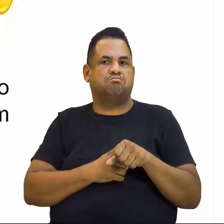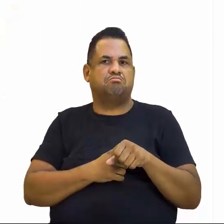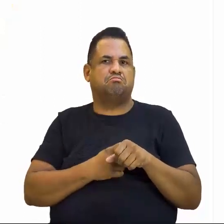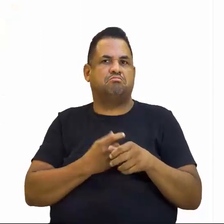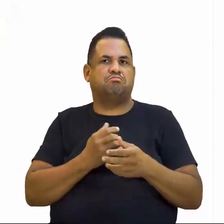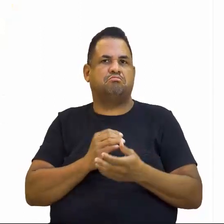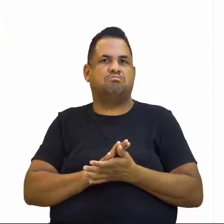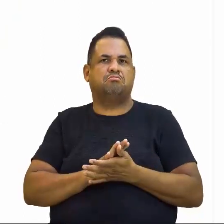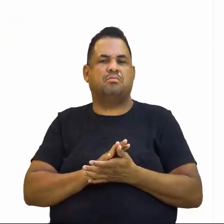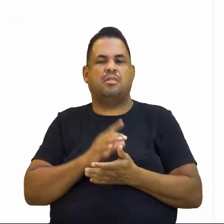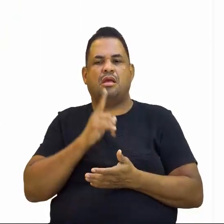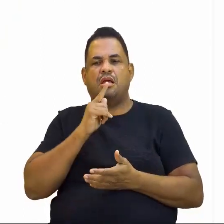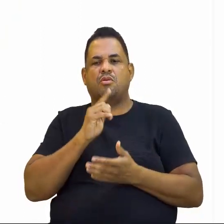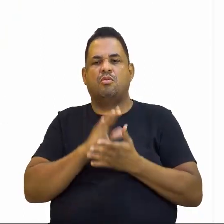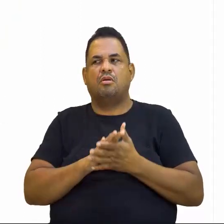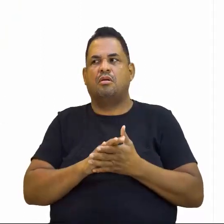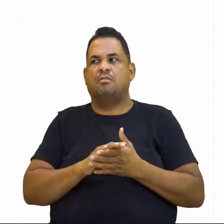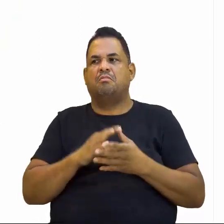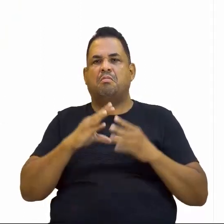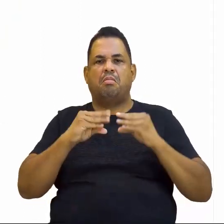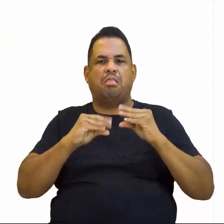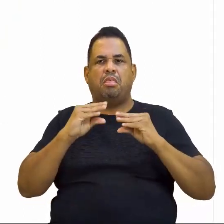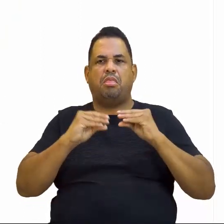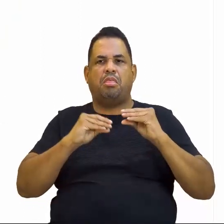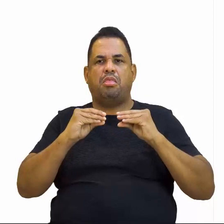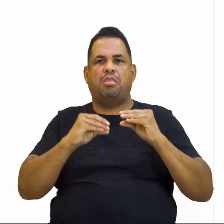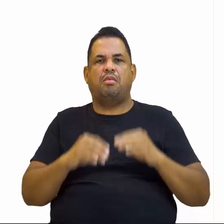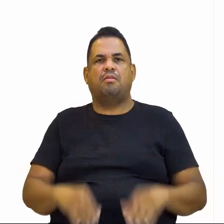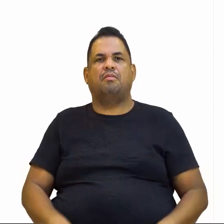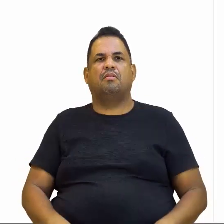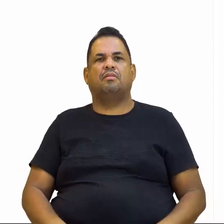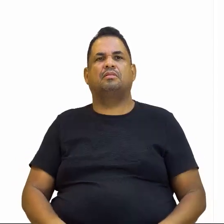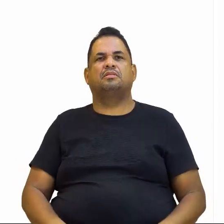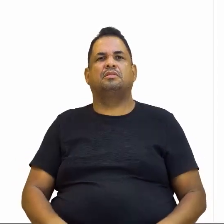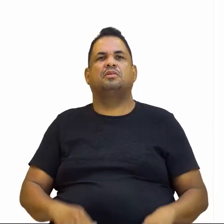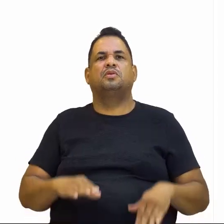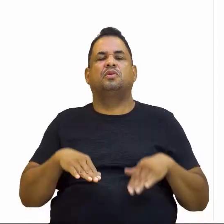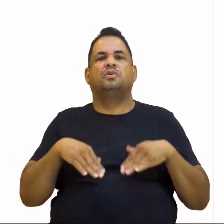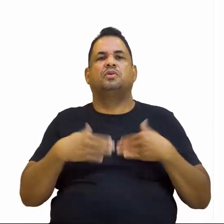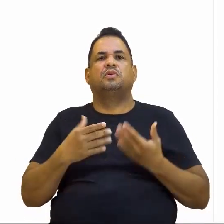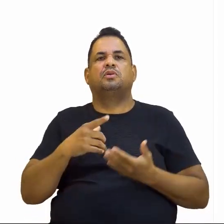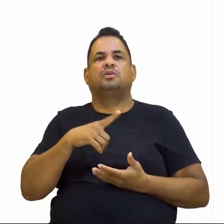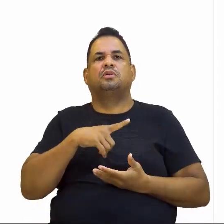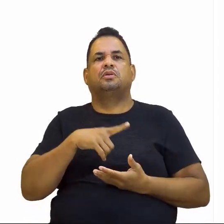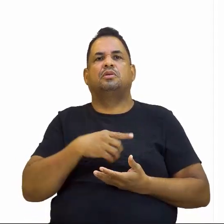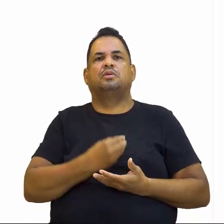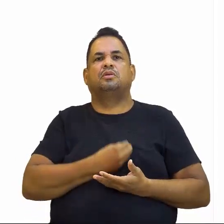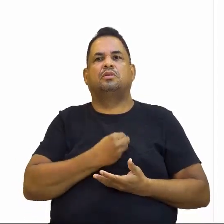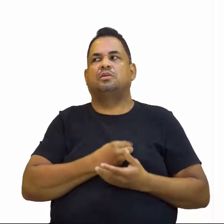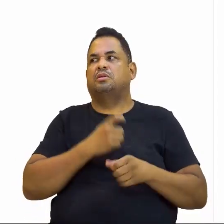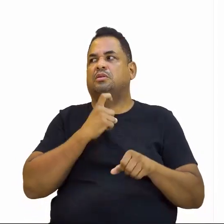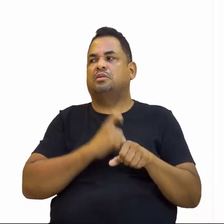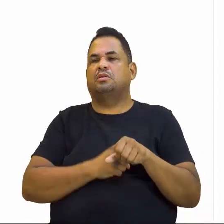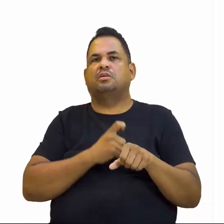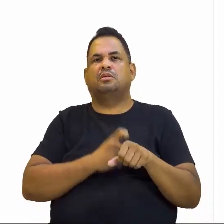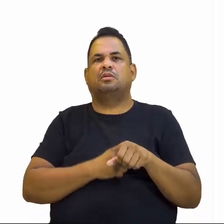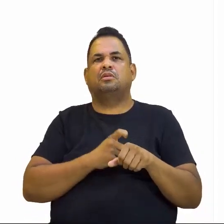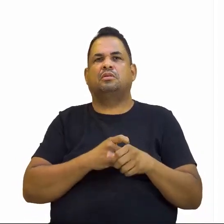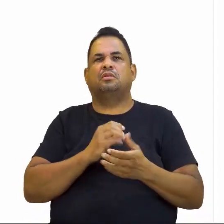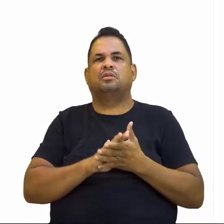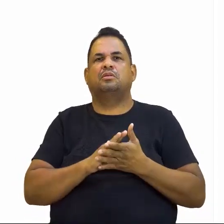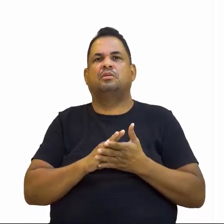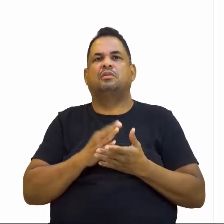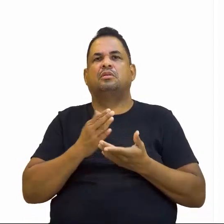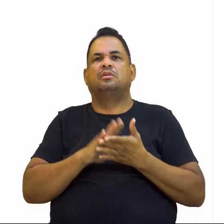água mole. Você sabia? A presença de dureza na água facilita a incrustação